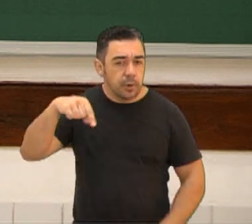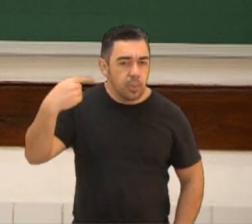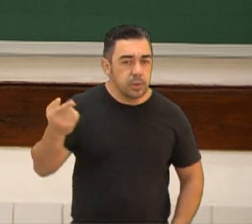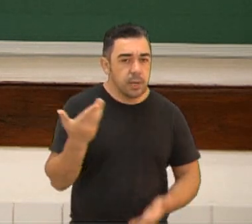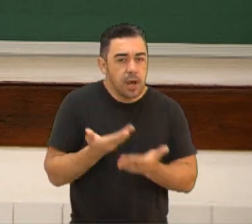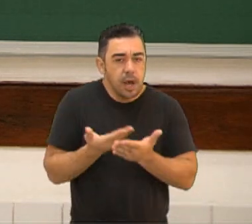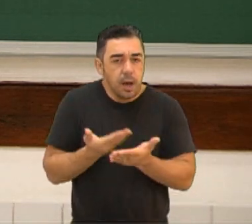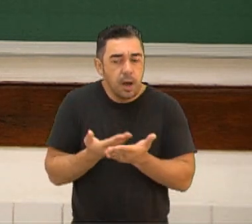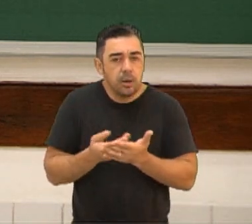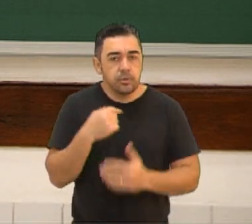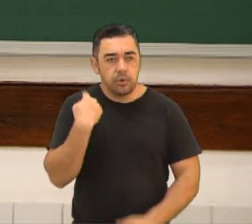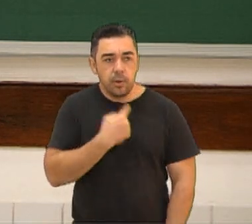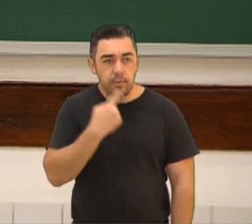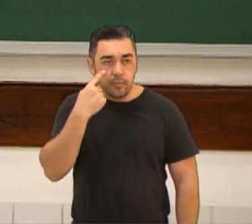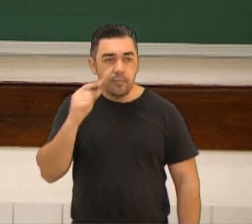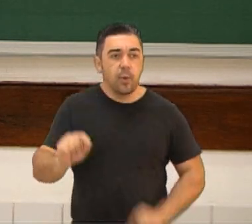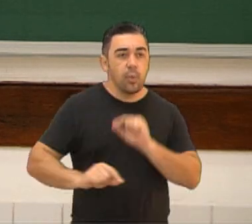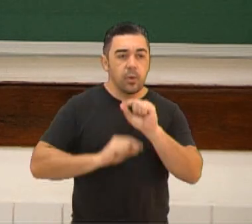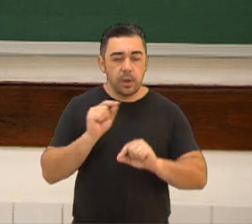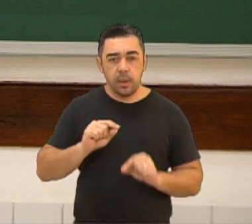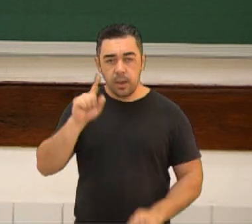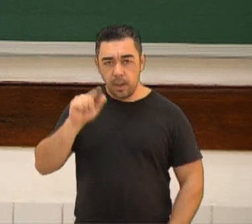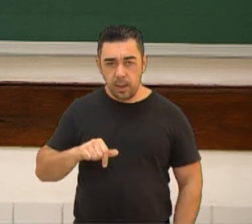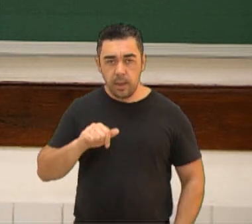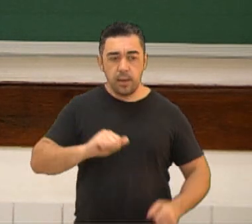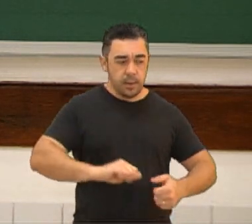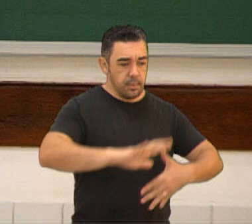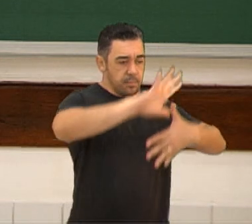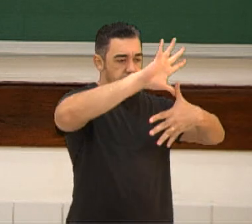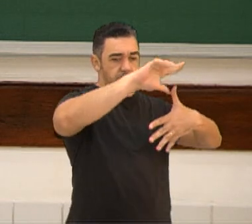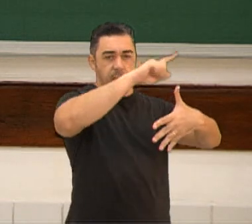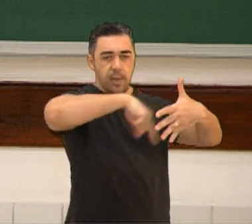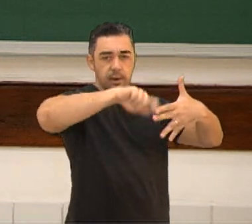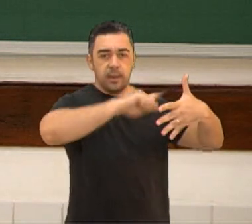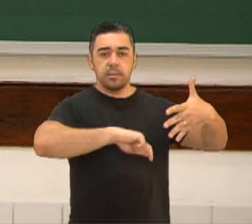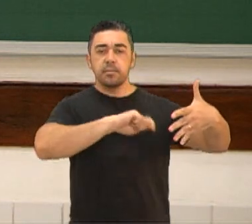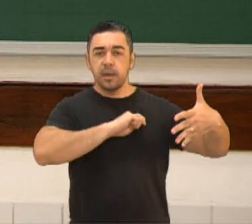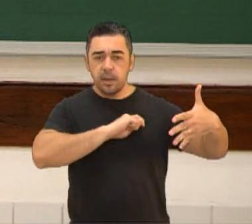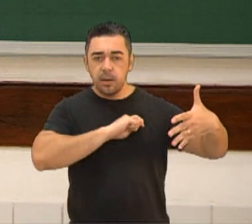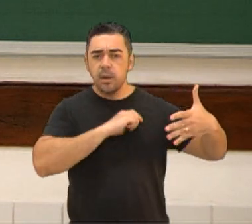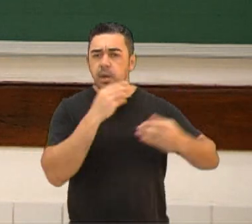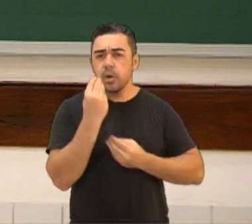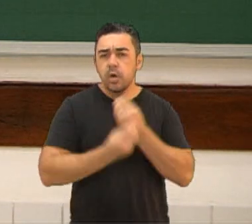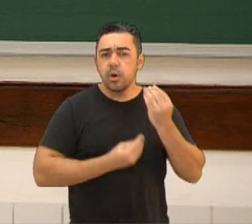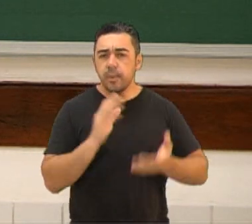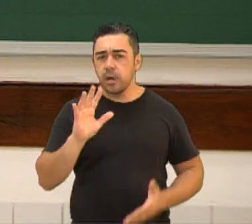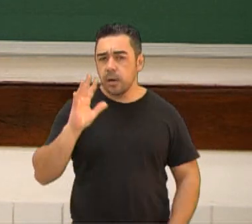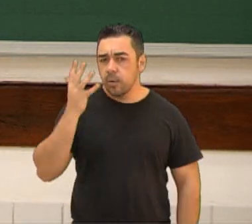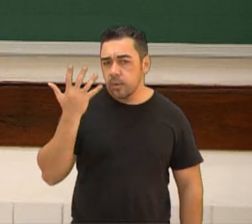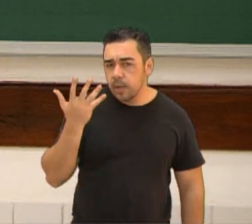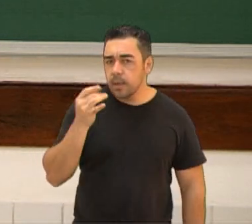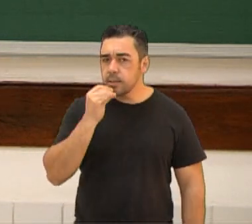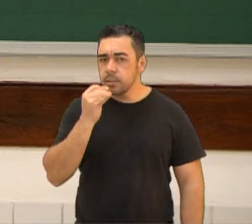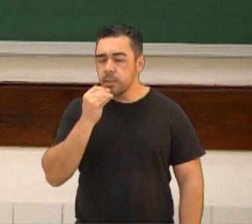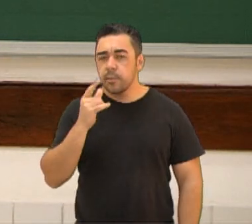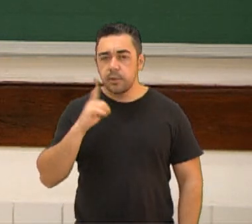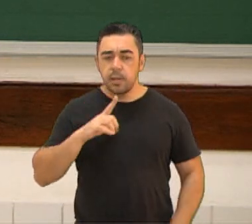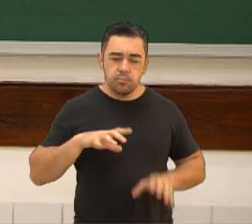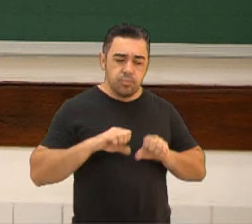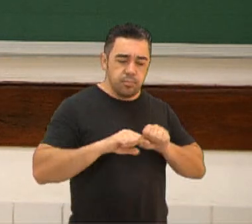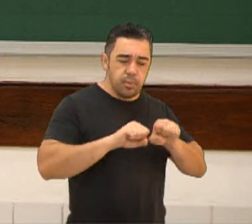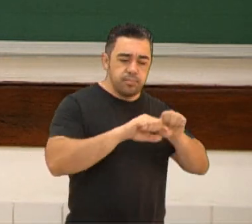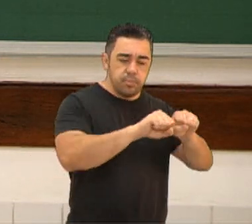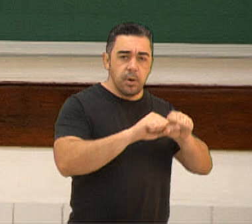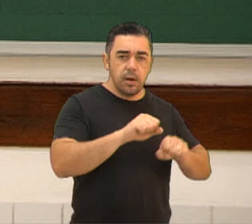aula, que nós vamos ver sobre a América Espanhola e como é que vai rolar a conquista das